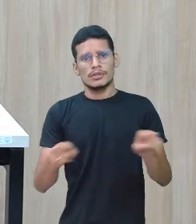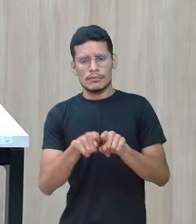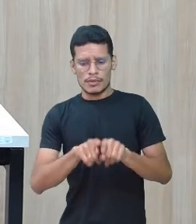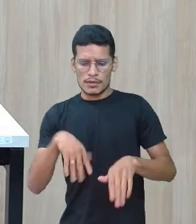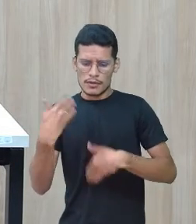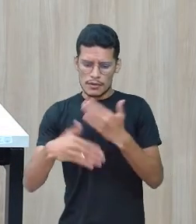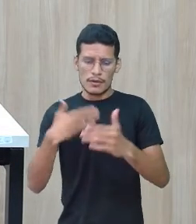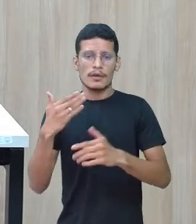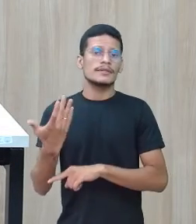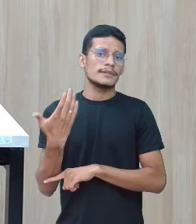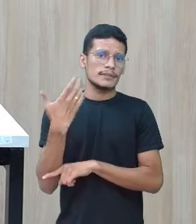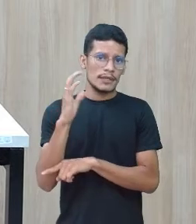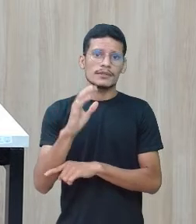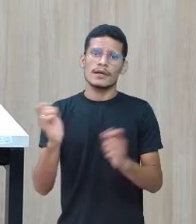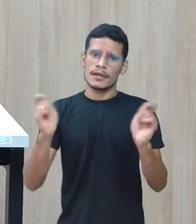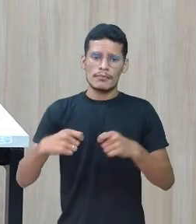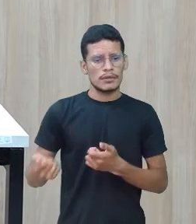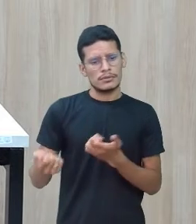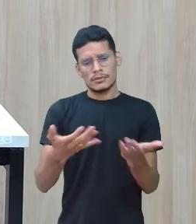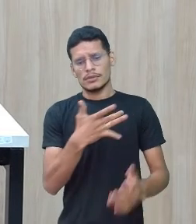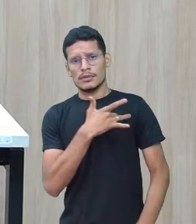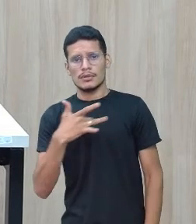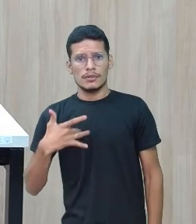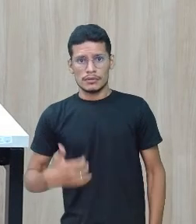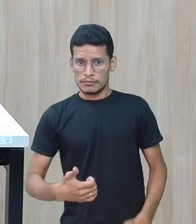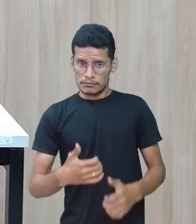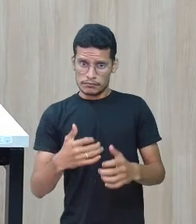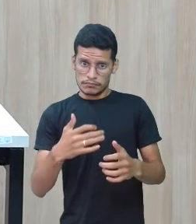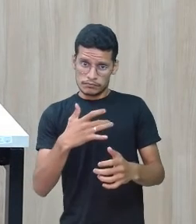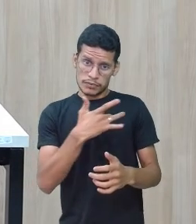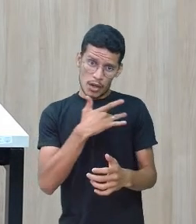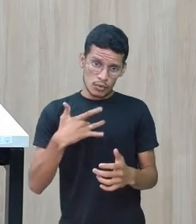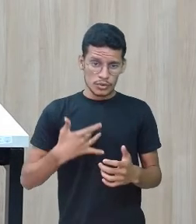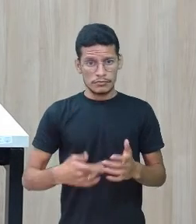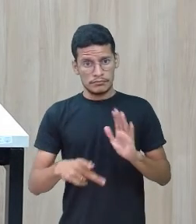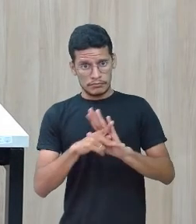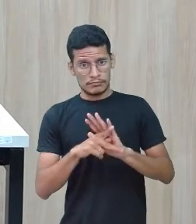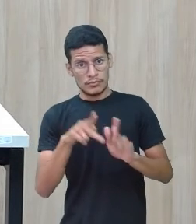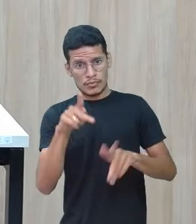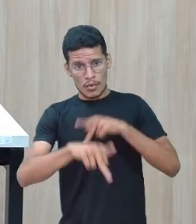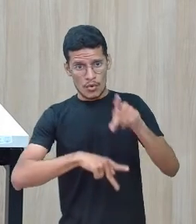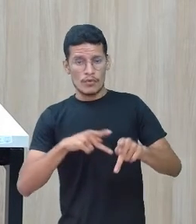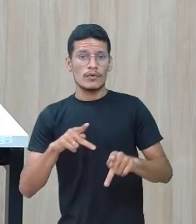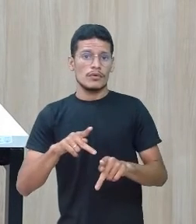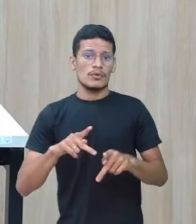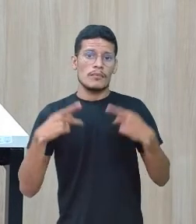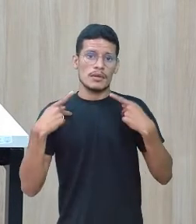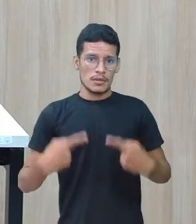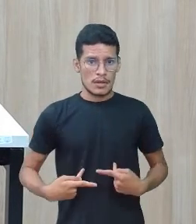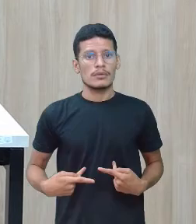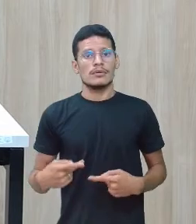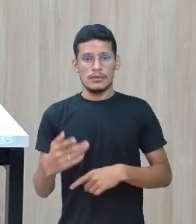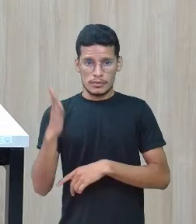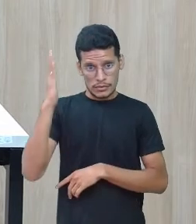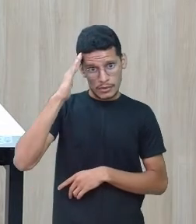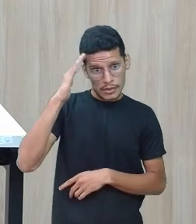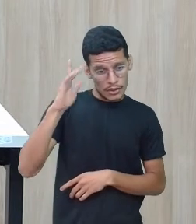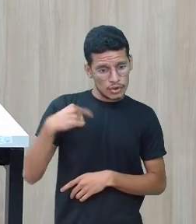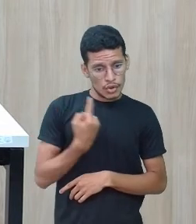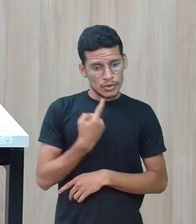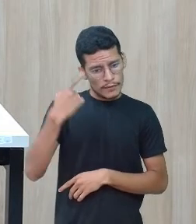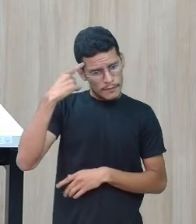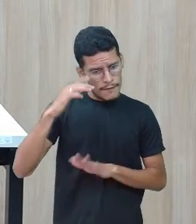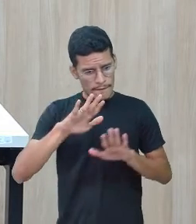das ciências, para o bem-estar da humanidade. Enquanto nós estivermos pensando no bem-estar da humanidade,